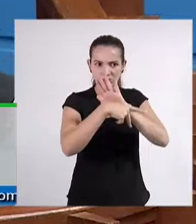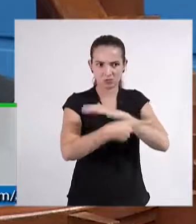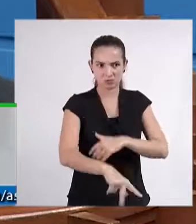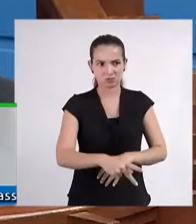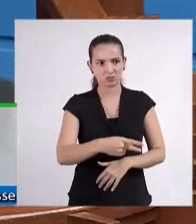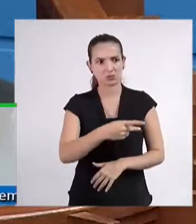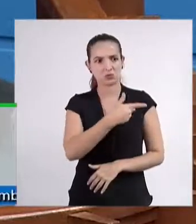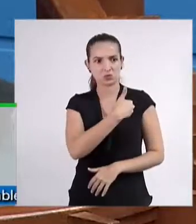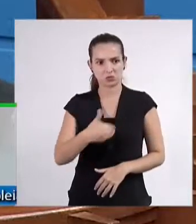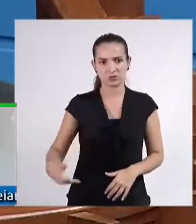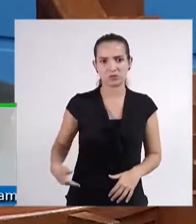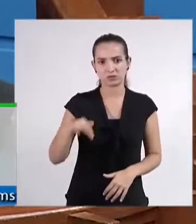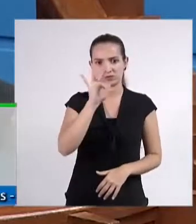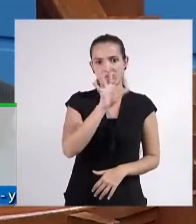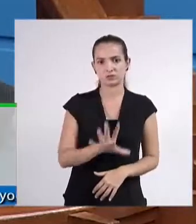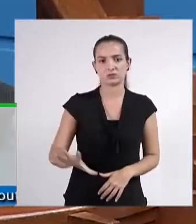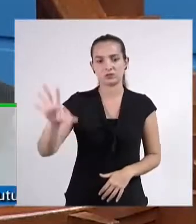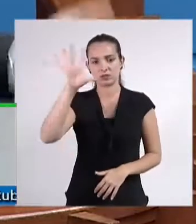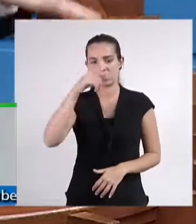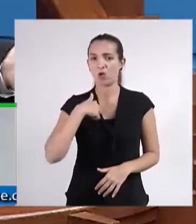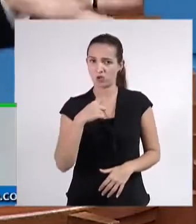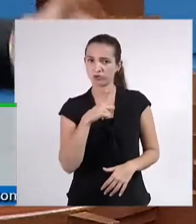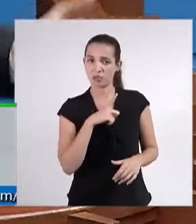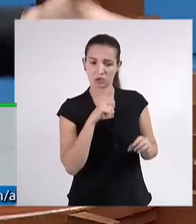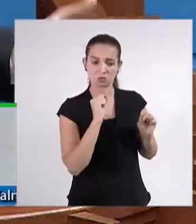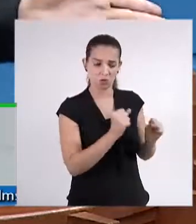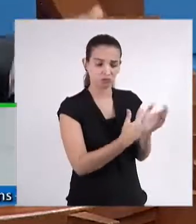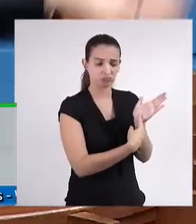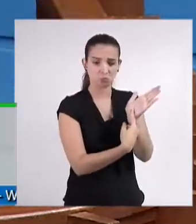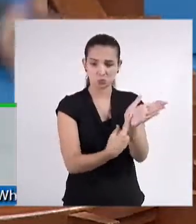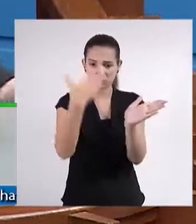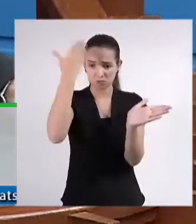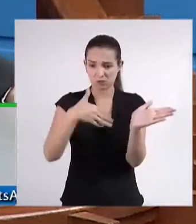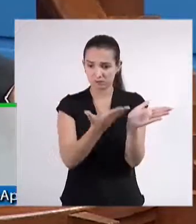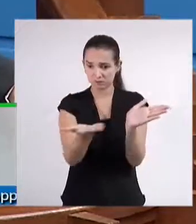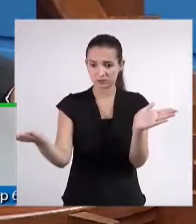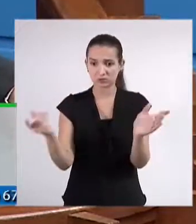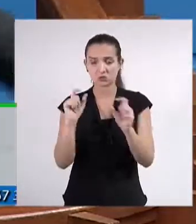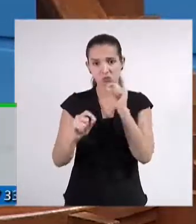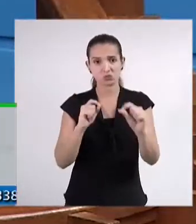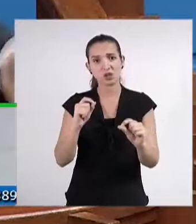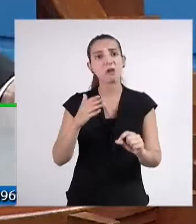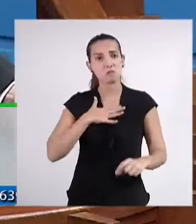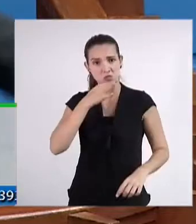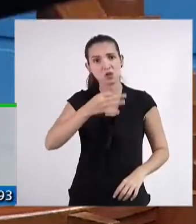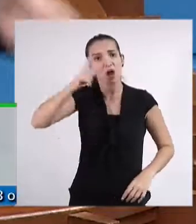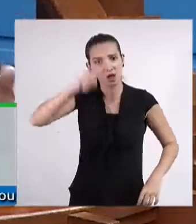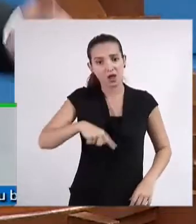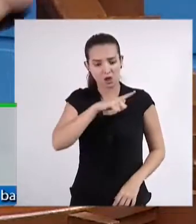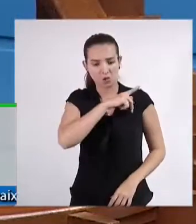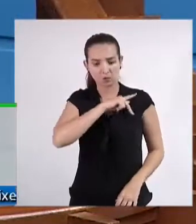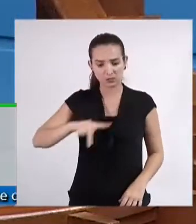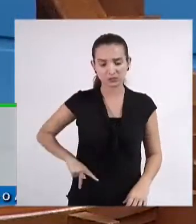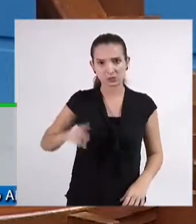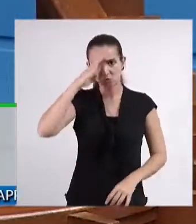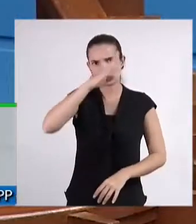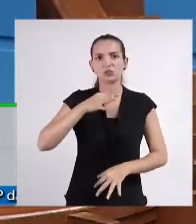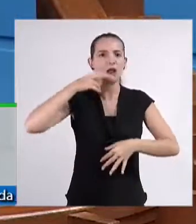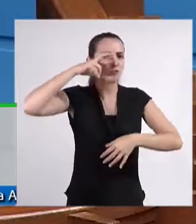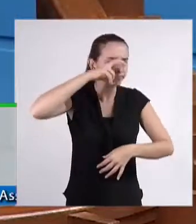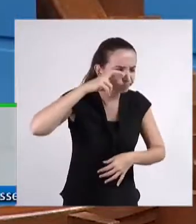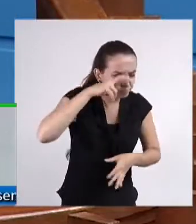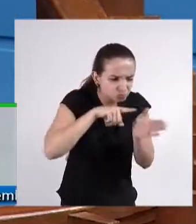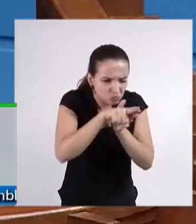mostrar para Vossa Excelência, não é? Então, ele está fazendo espionagem, sim, sobre a pauta da reunião dos